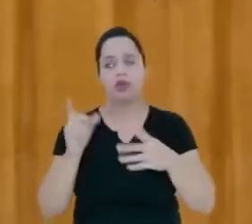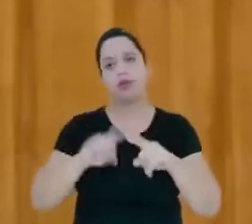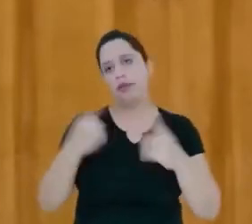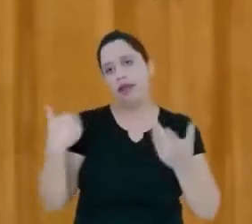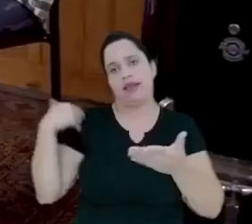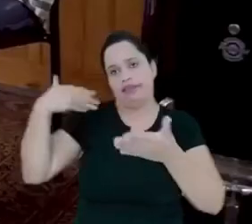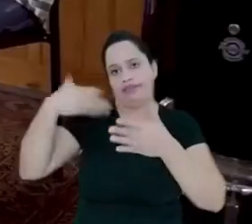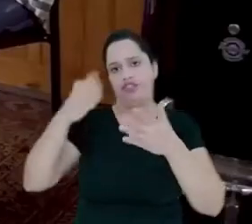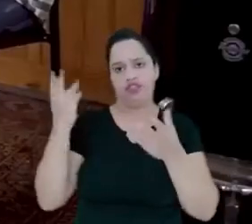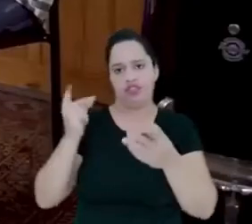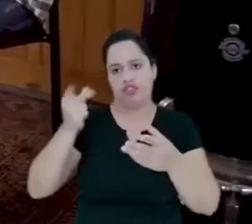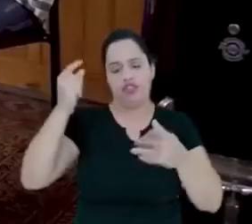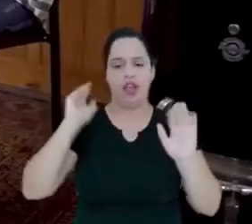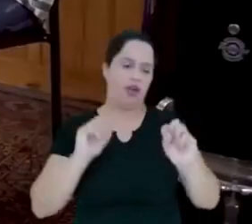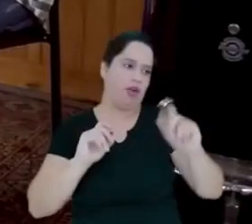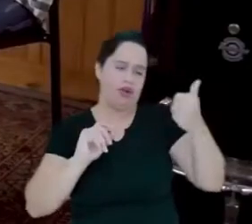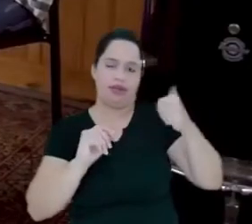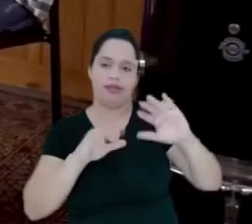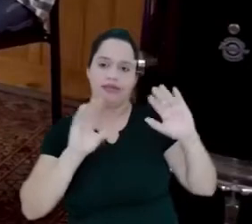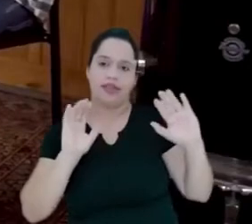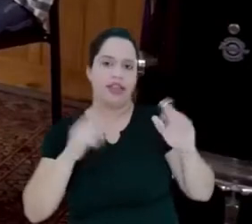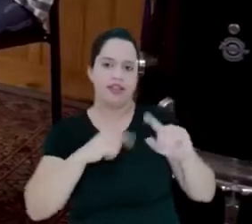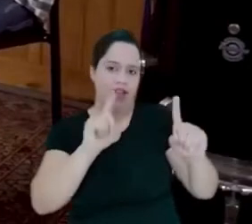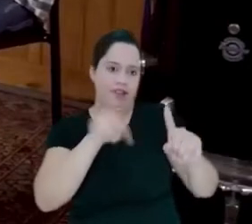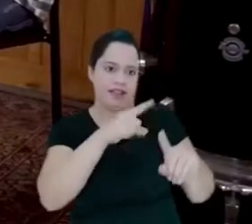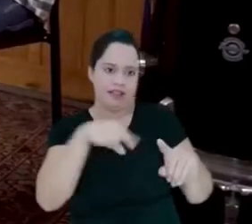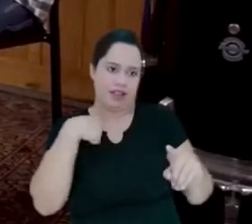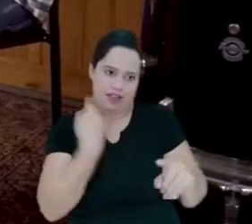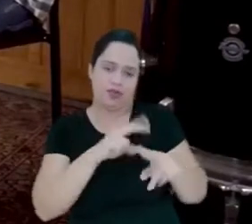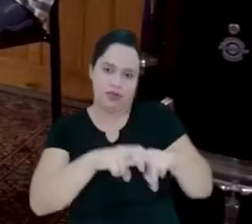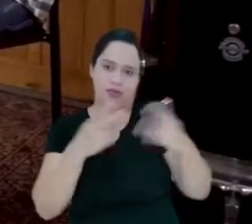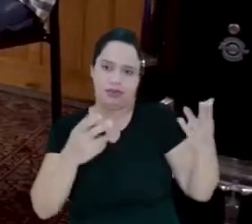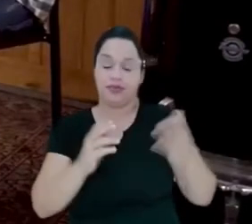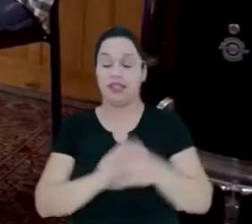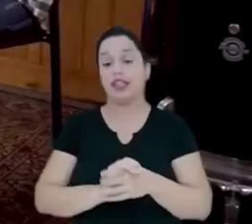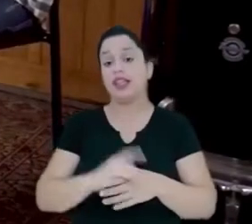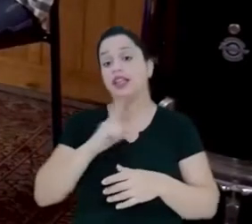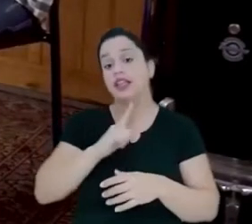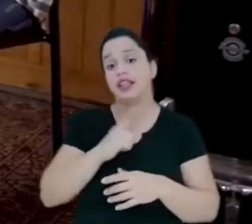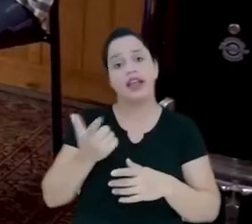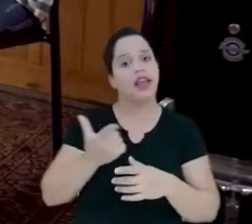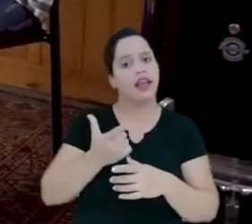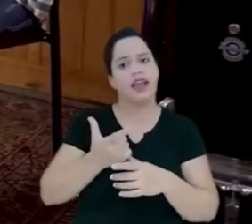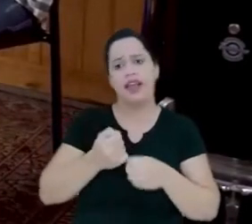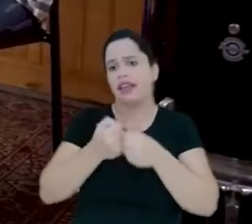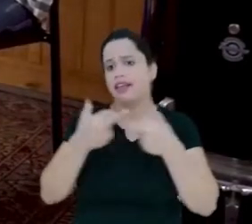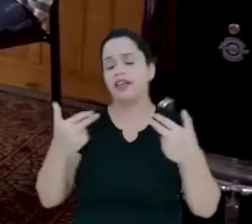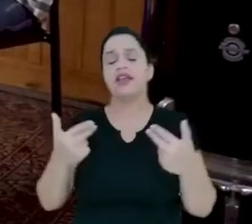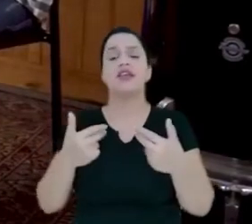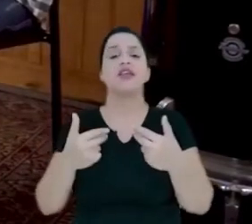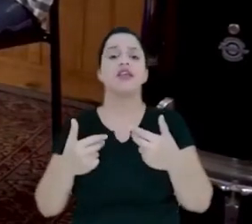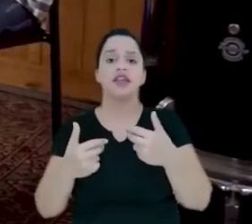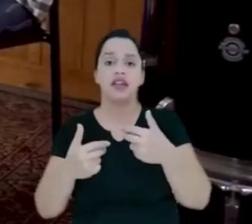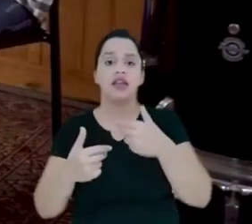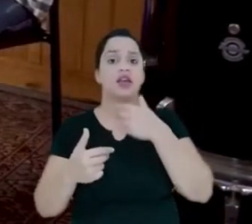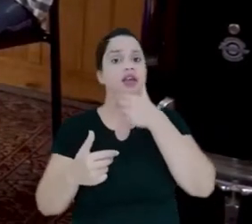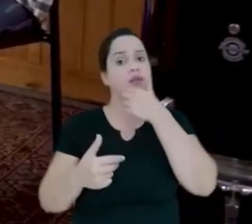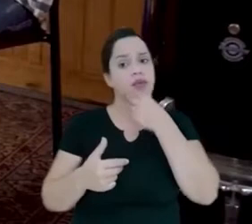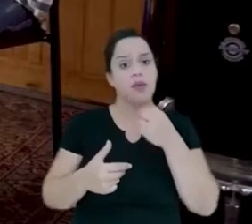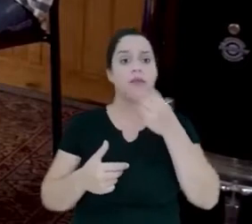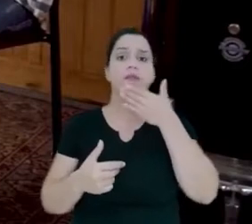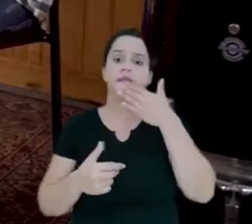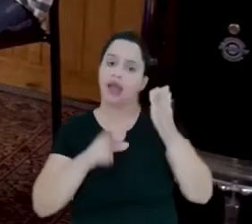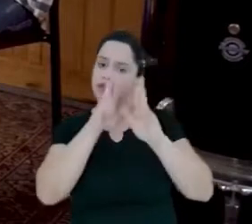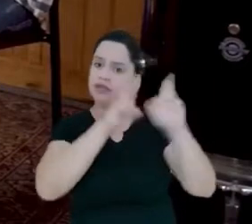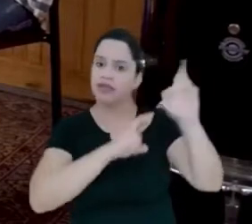em dia não, mas... Sim. Muito, tem o homem com homem, tranquilo. A mulher com mulher não, e tal, né? Então tem muitas mulheres que pedem pra investigar as